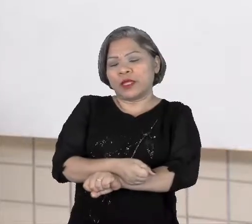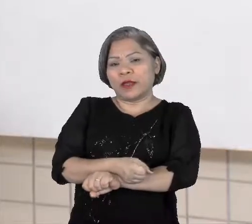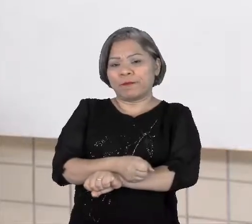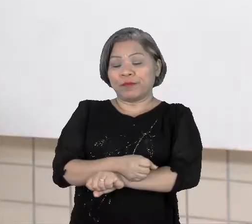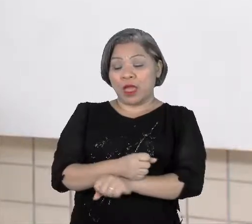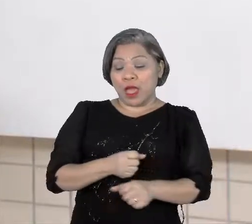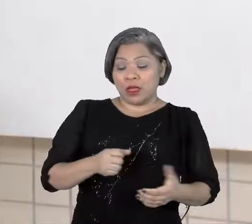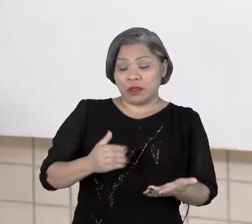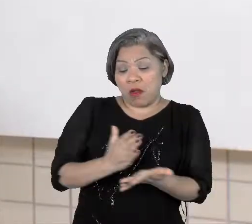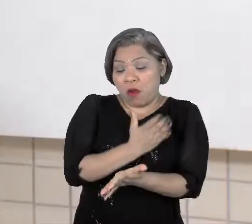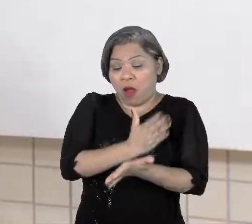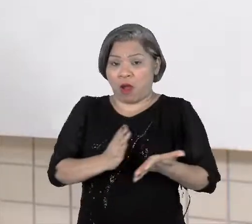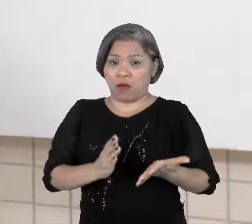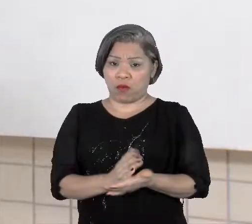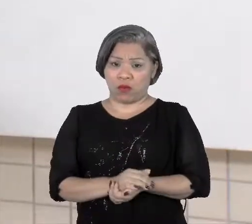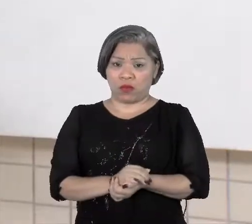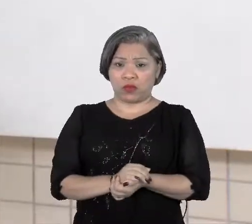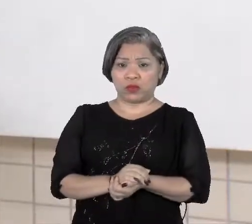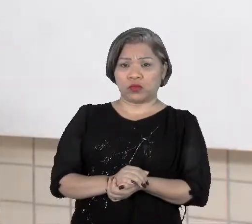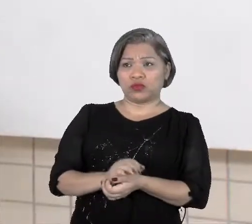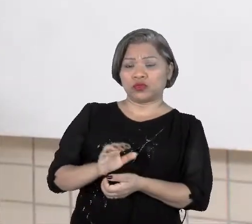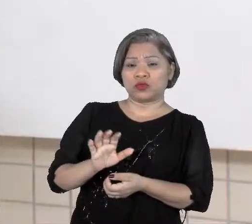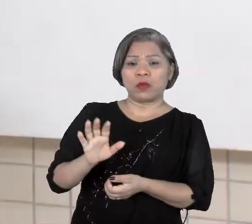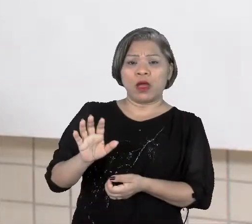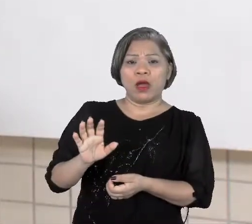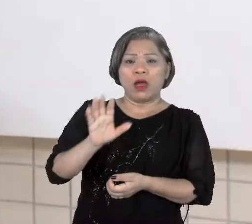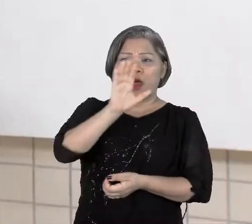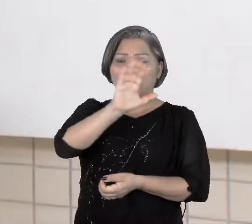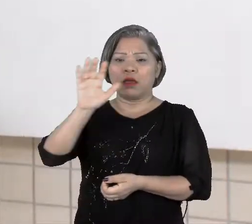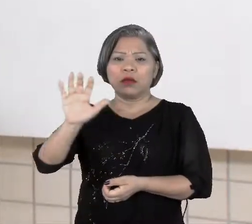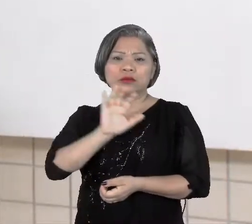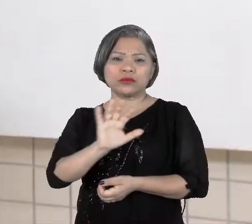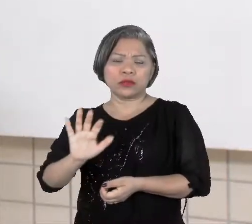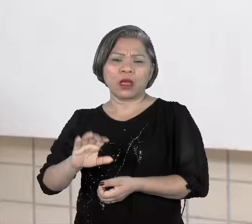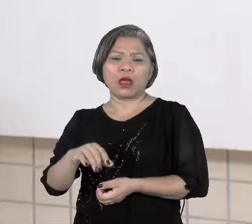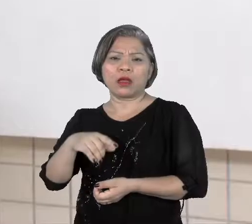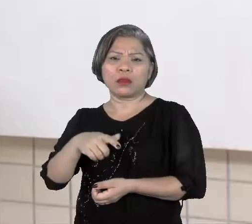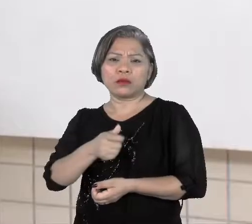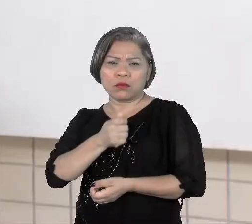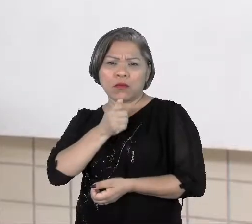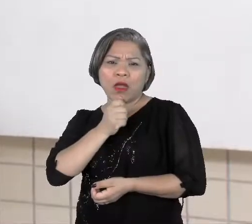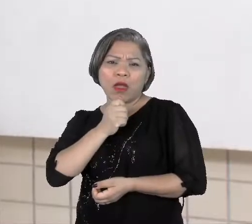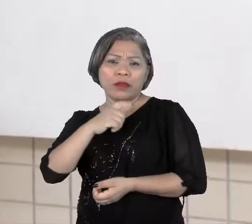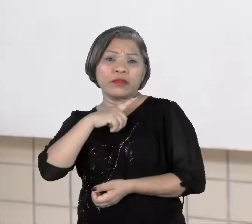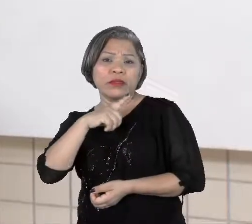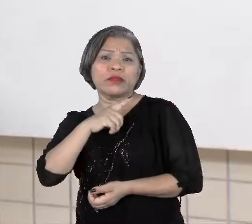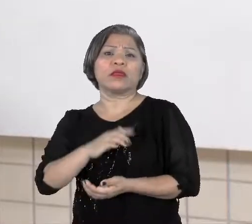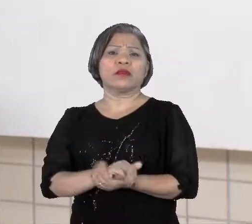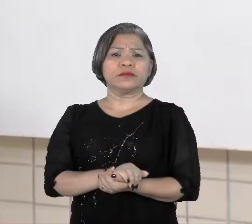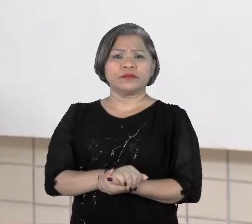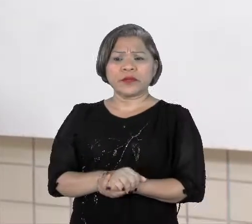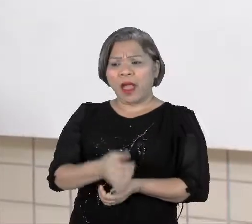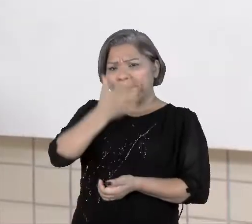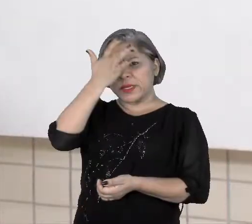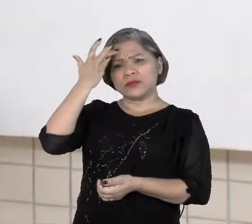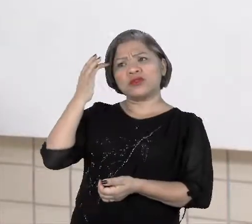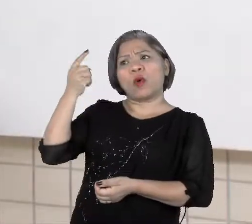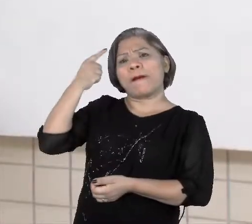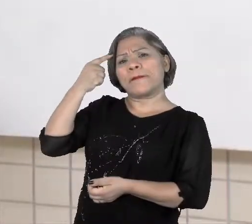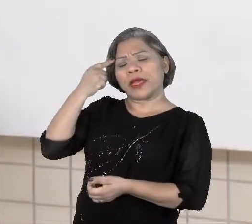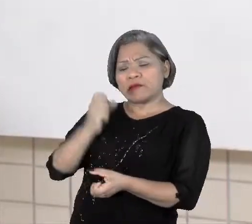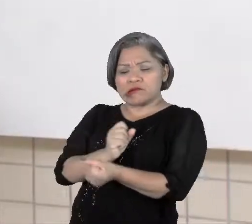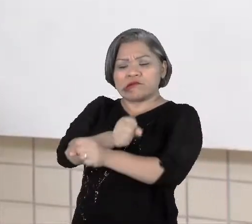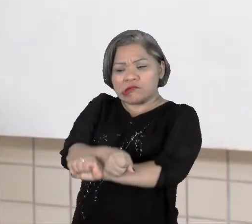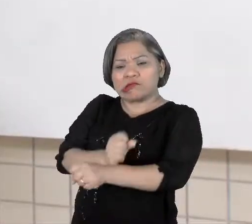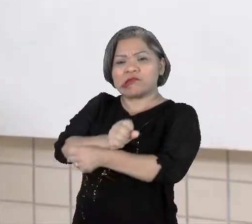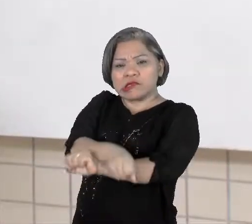casos isolados, ainda tem essa mentalidade escravista de submeter o indivíduo, de submeter um trabalhador a